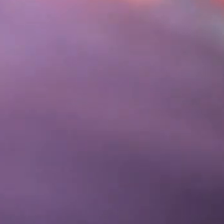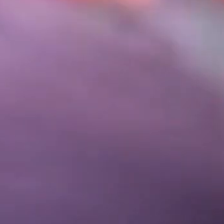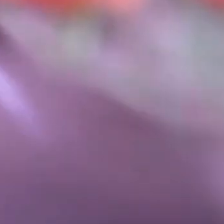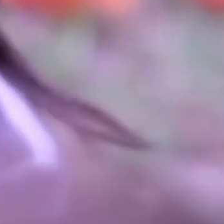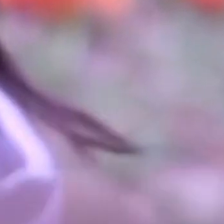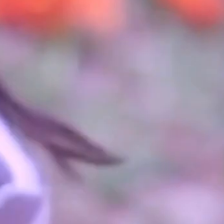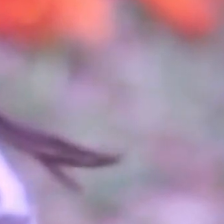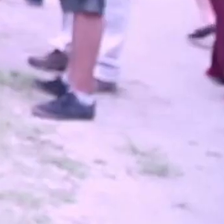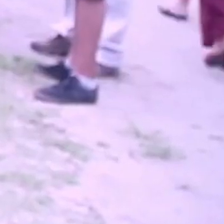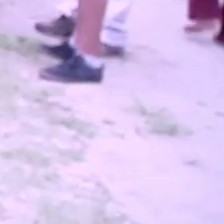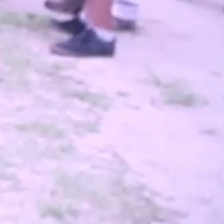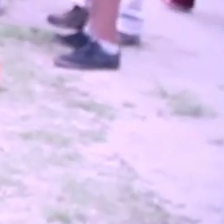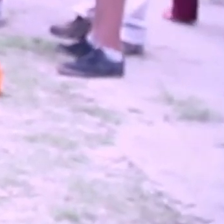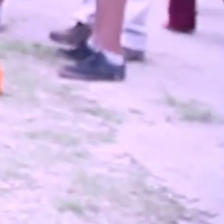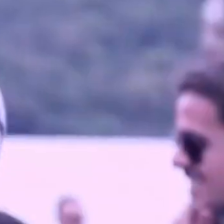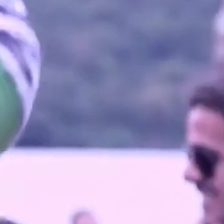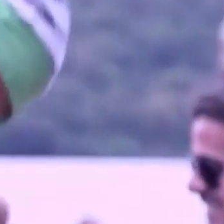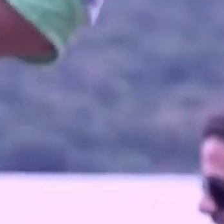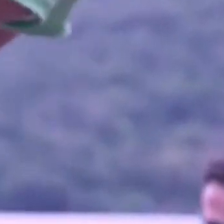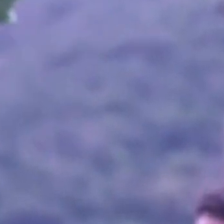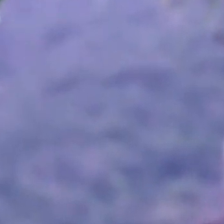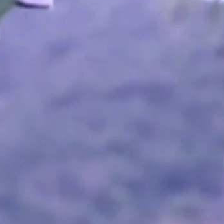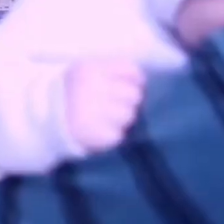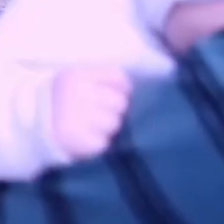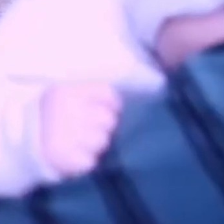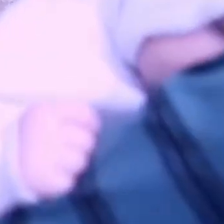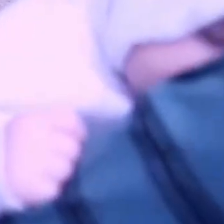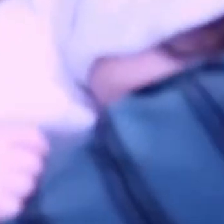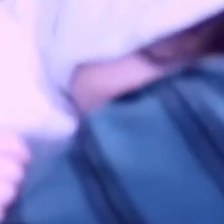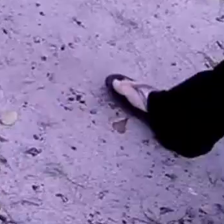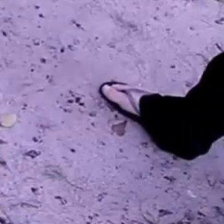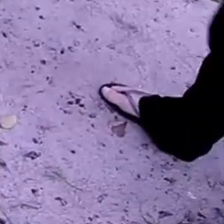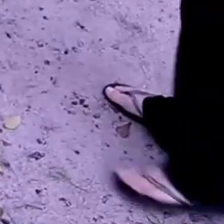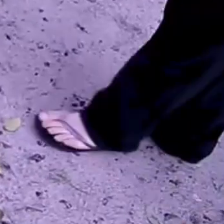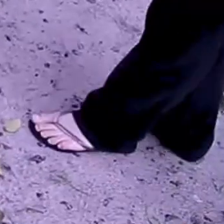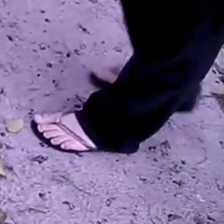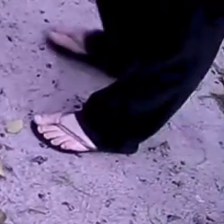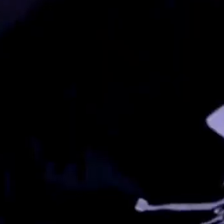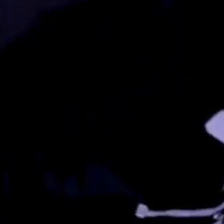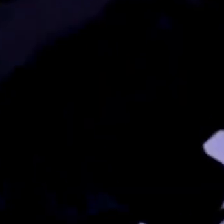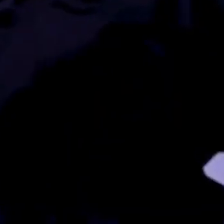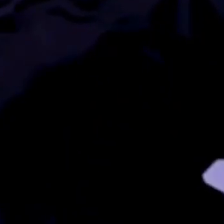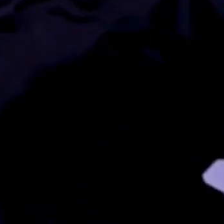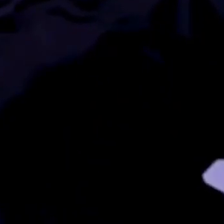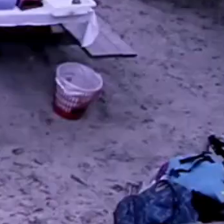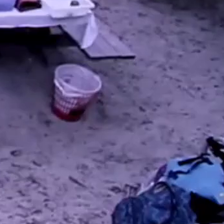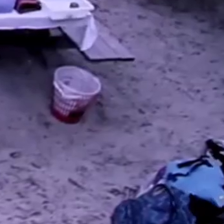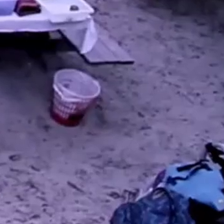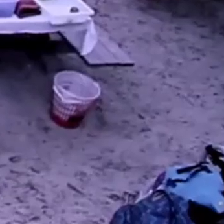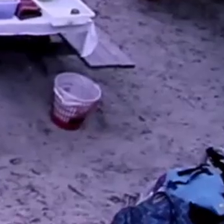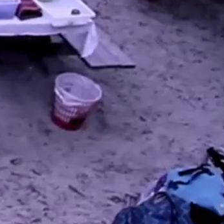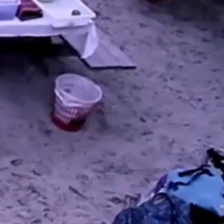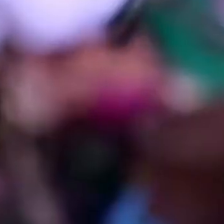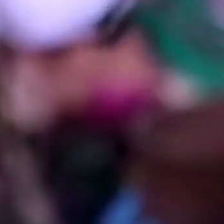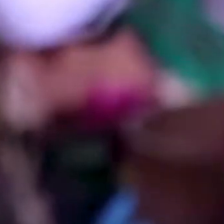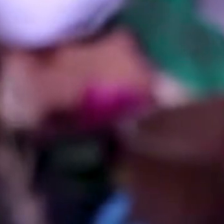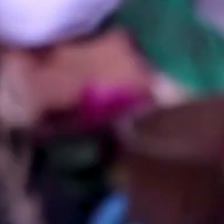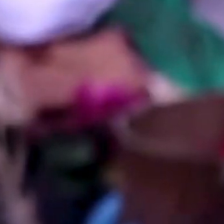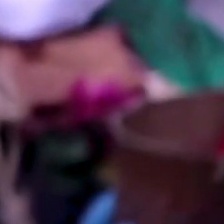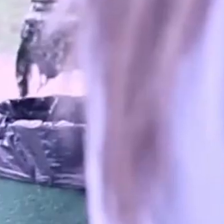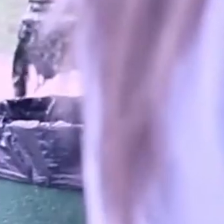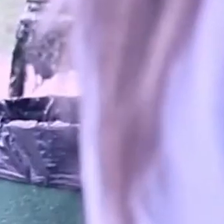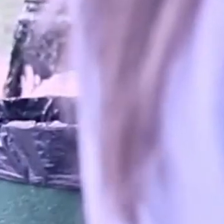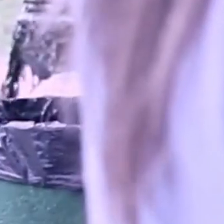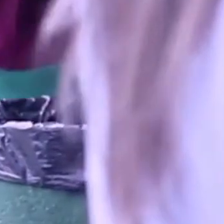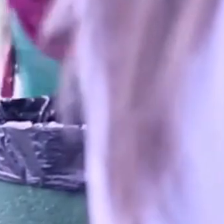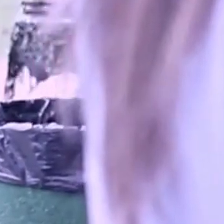Eu quero morar numa casinha feita à mão, uma floresta